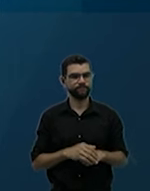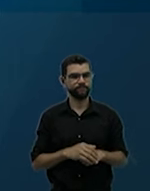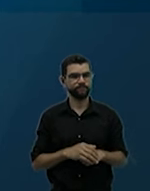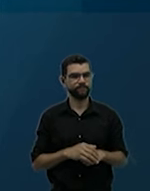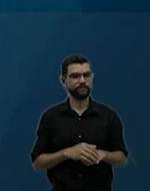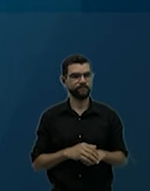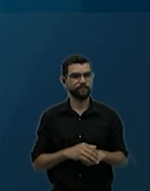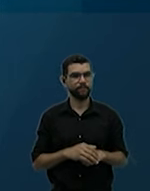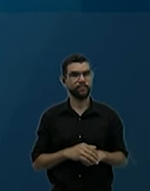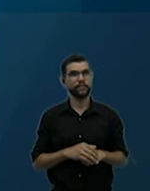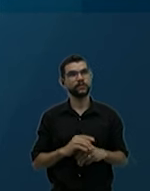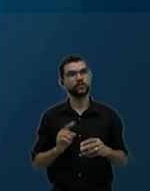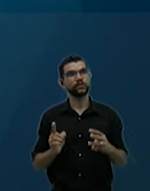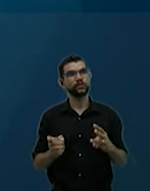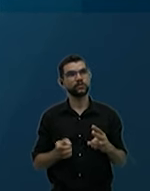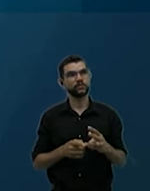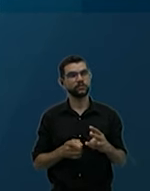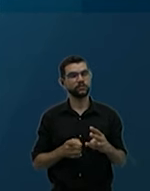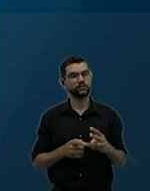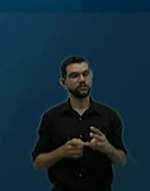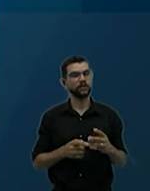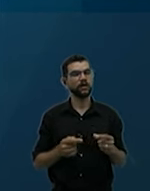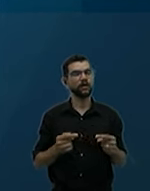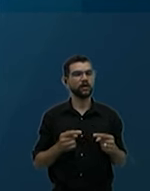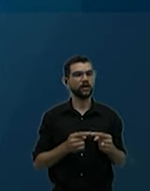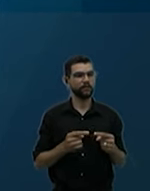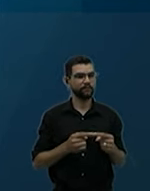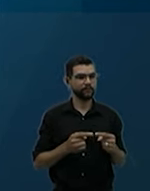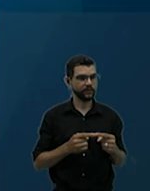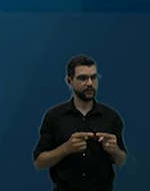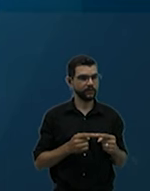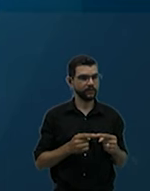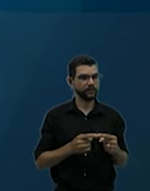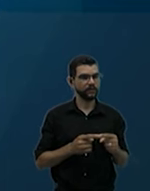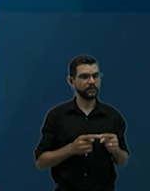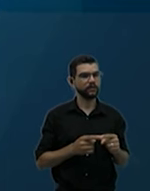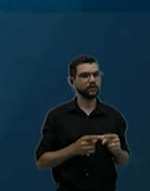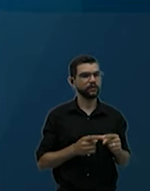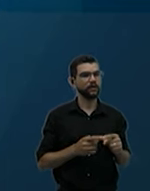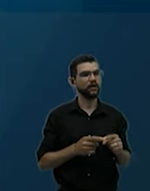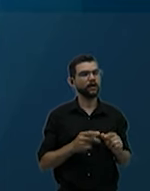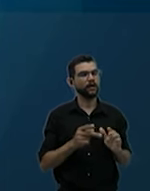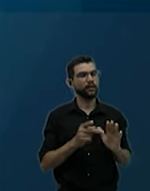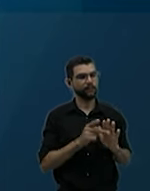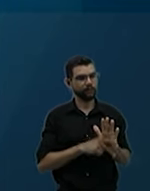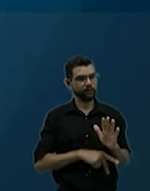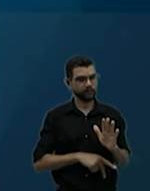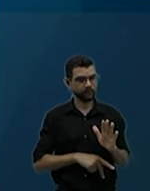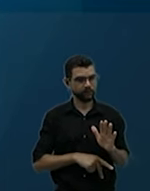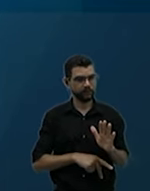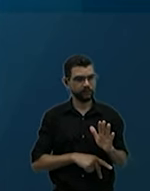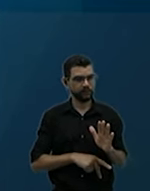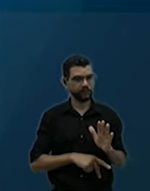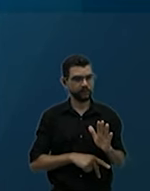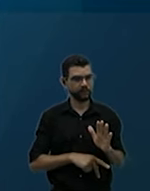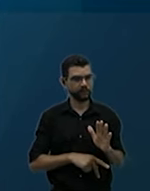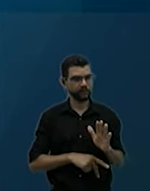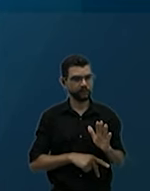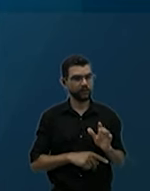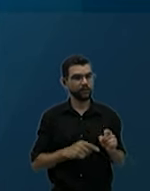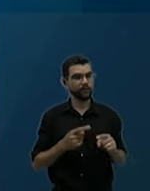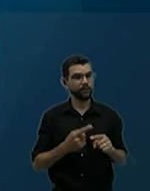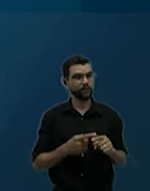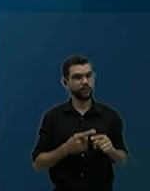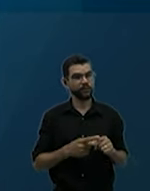em tese a proposta, o recurso especial está sendo a ele negado provimento.